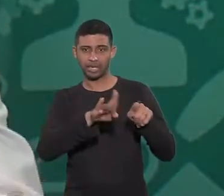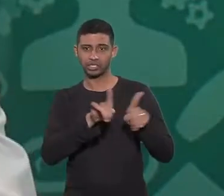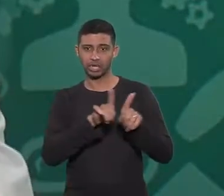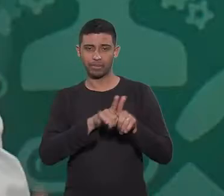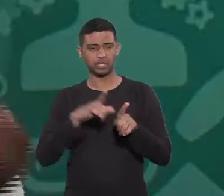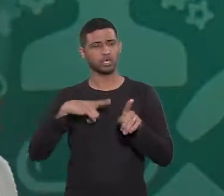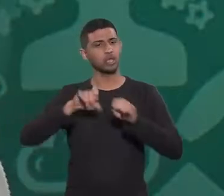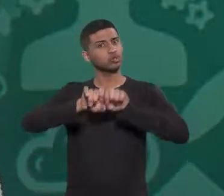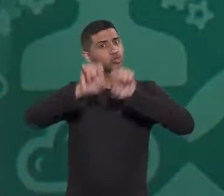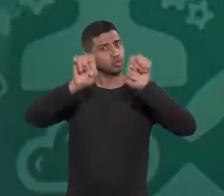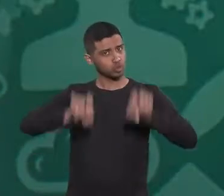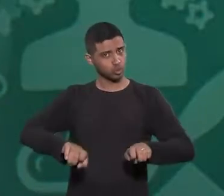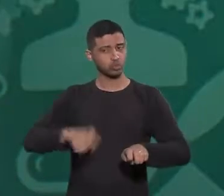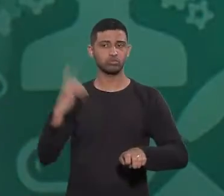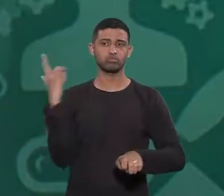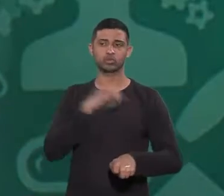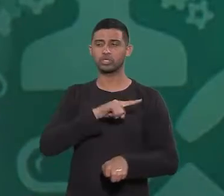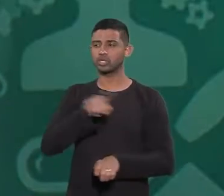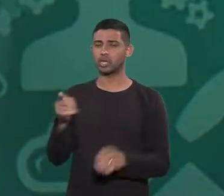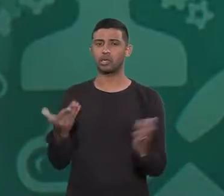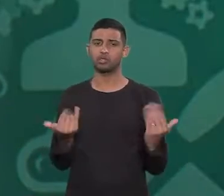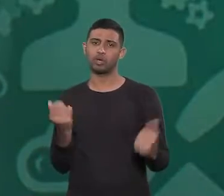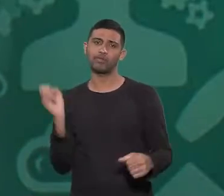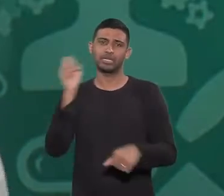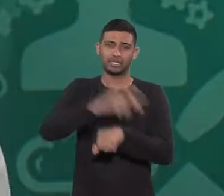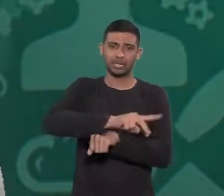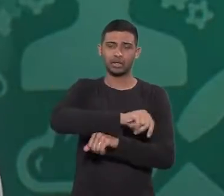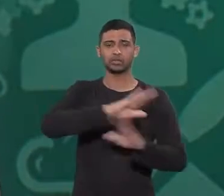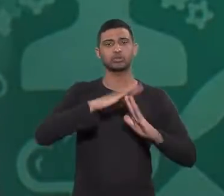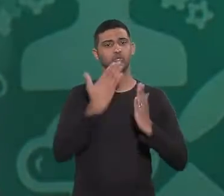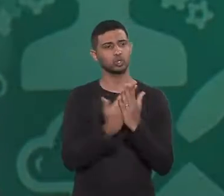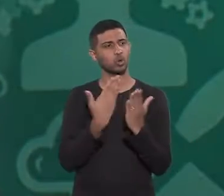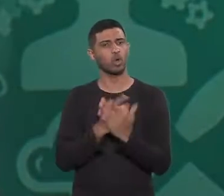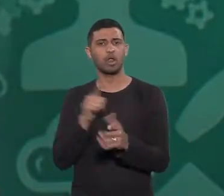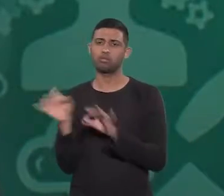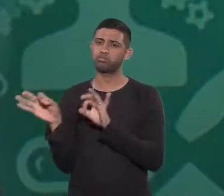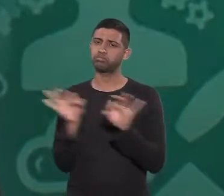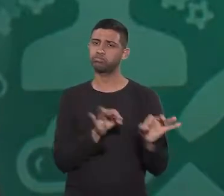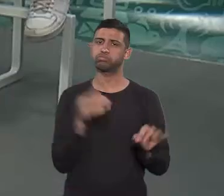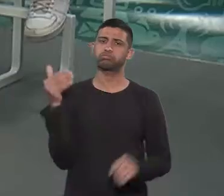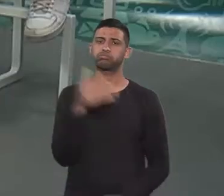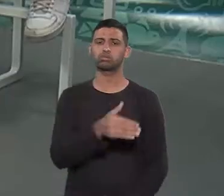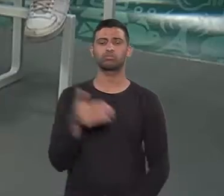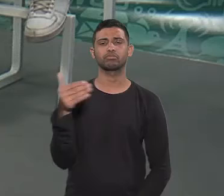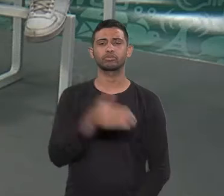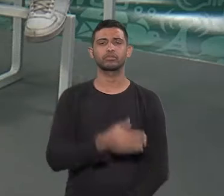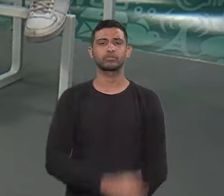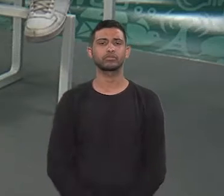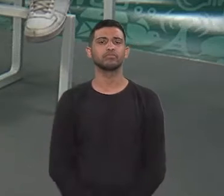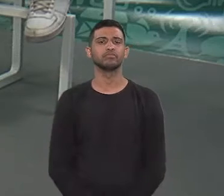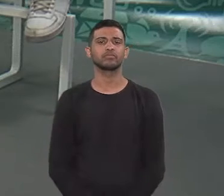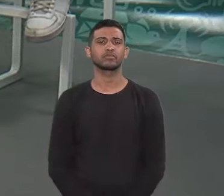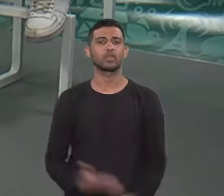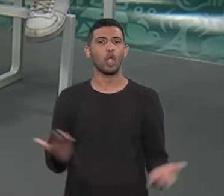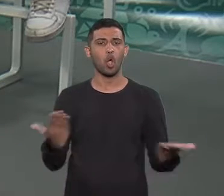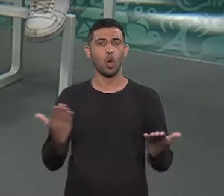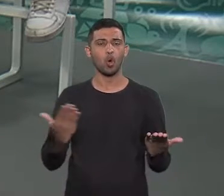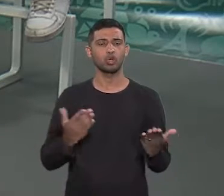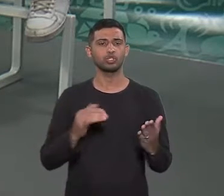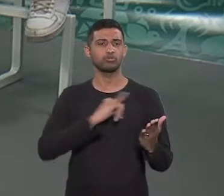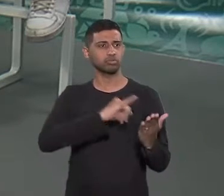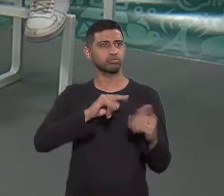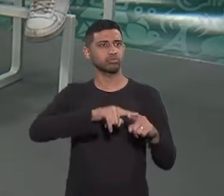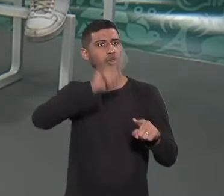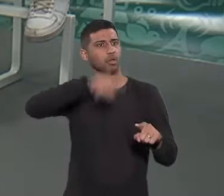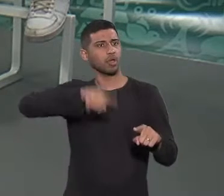mas construir mecanismos para que aquele jovem entre na escola. Que ele possa frequentar, de fato. Exatamente. Hoje,